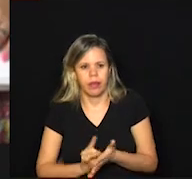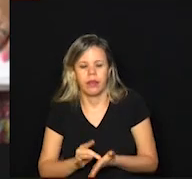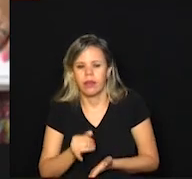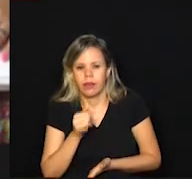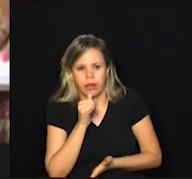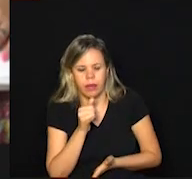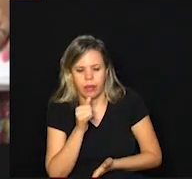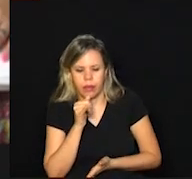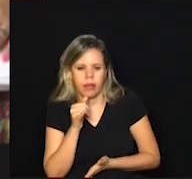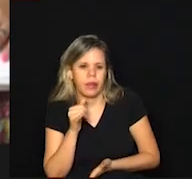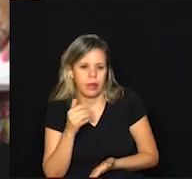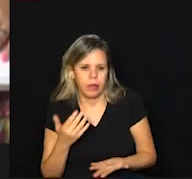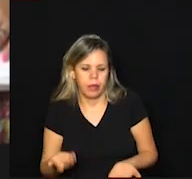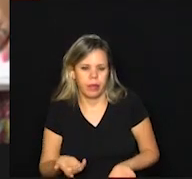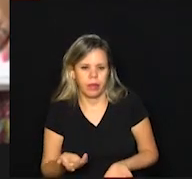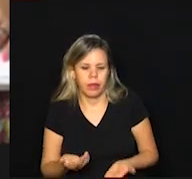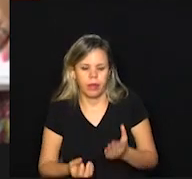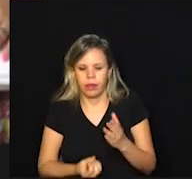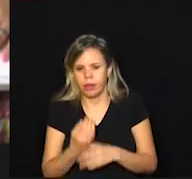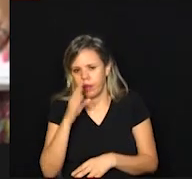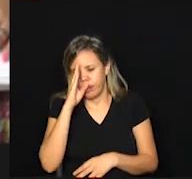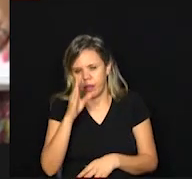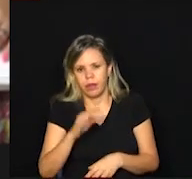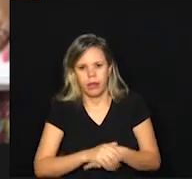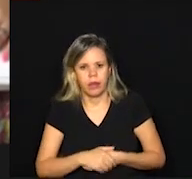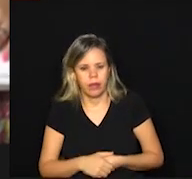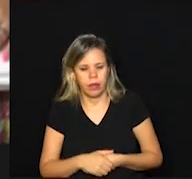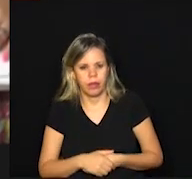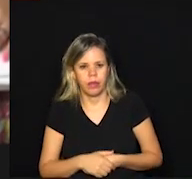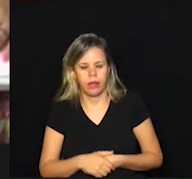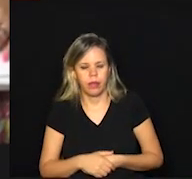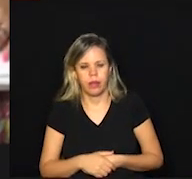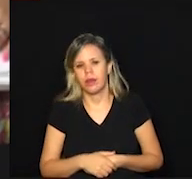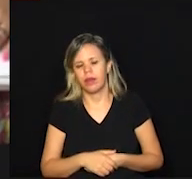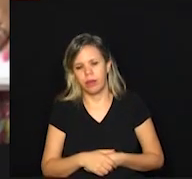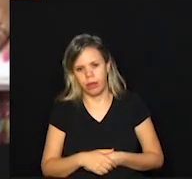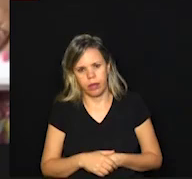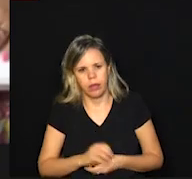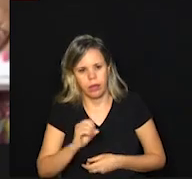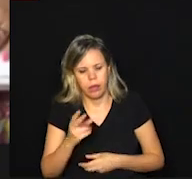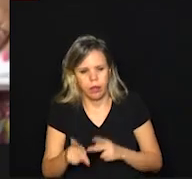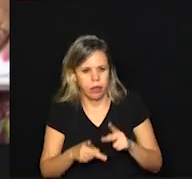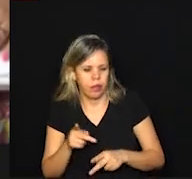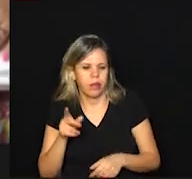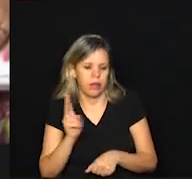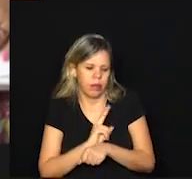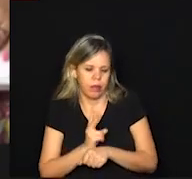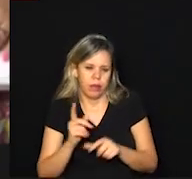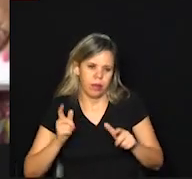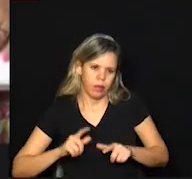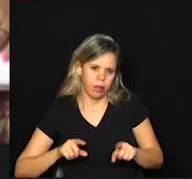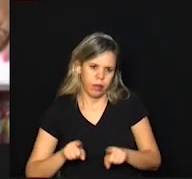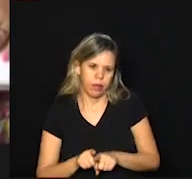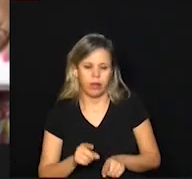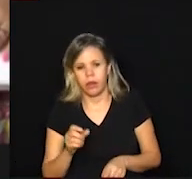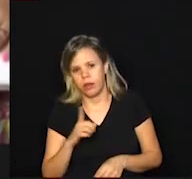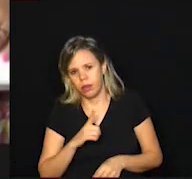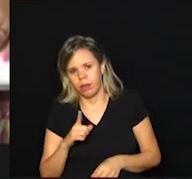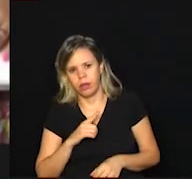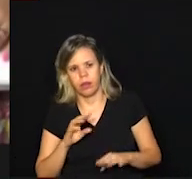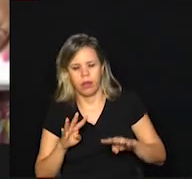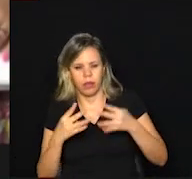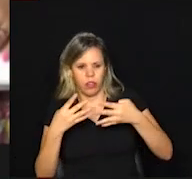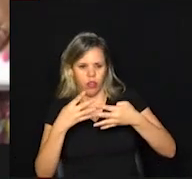é efetivamente fundamental o restabelecimento ou do MPU a segurança o que esse